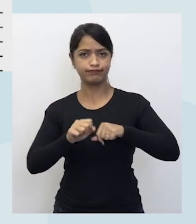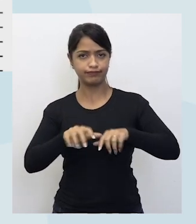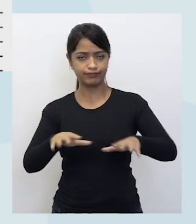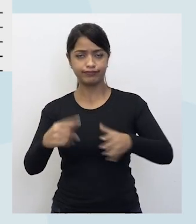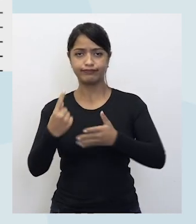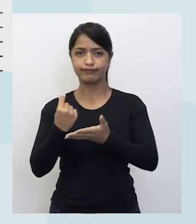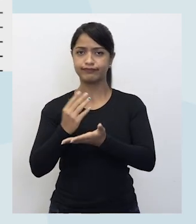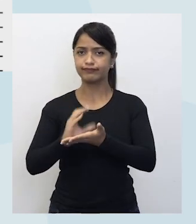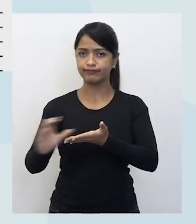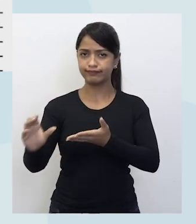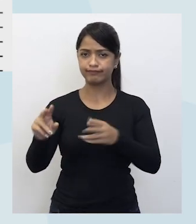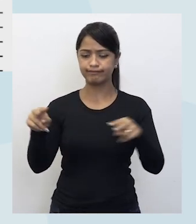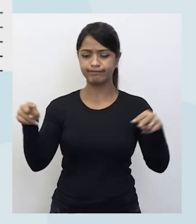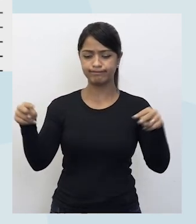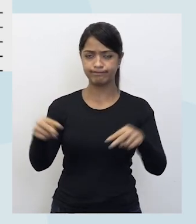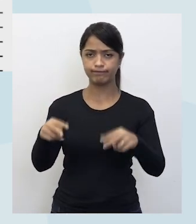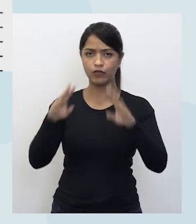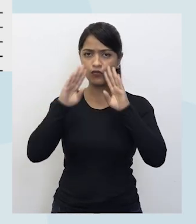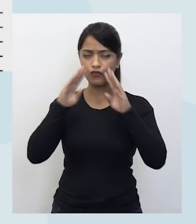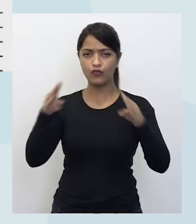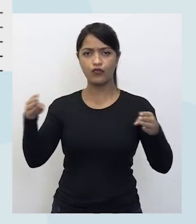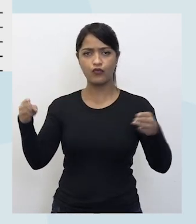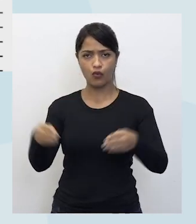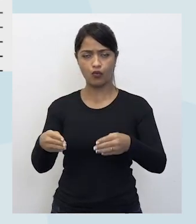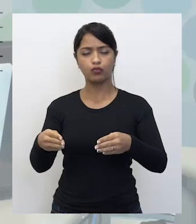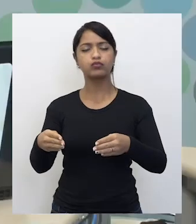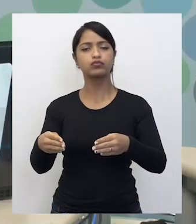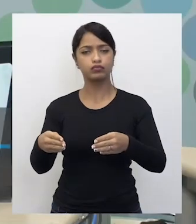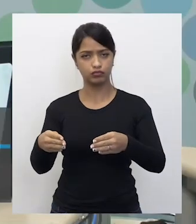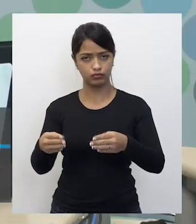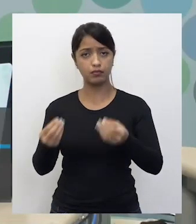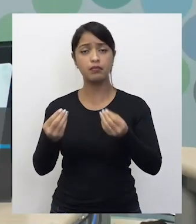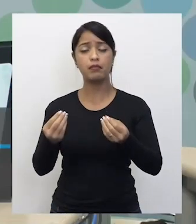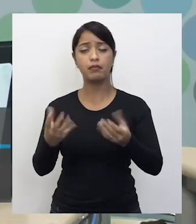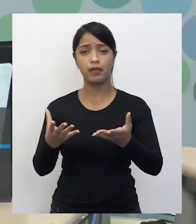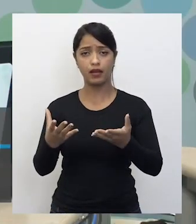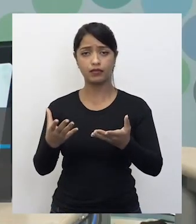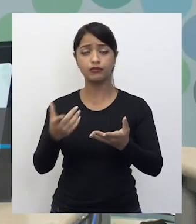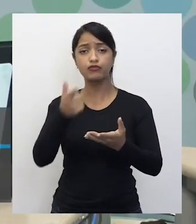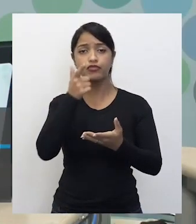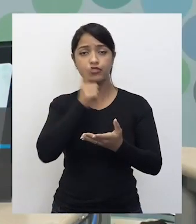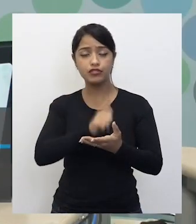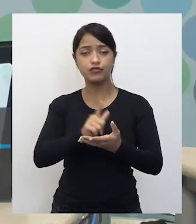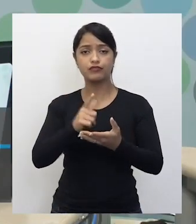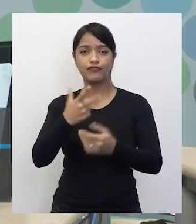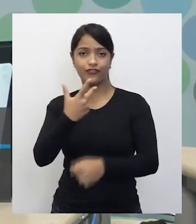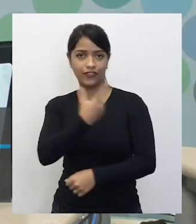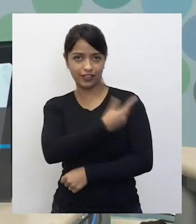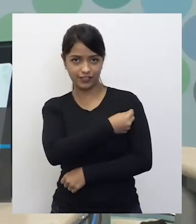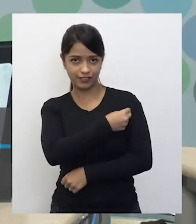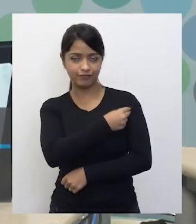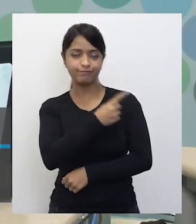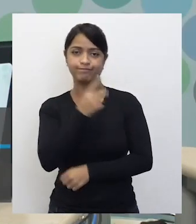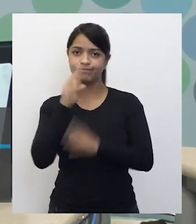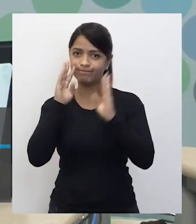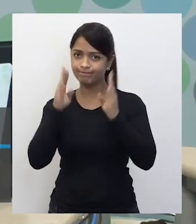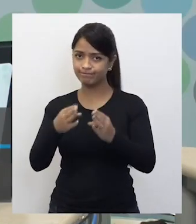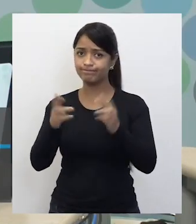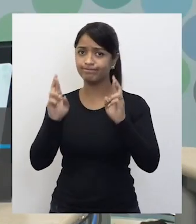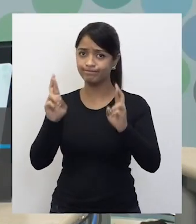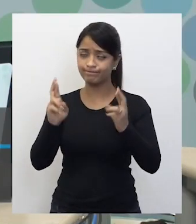os olhares estão todos aí focados para encontrar esse momento, encontrar a vacina, né. Então é importante a